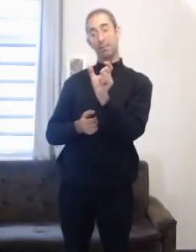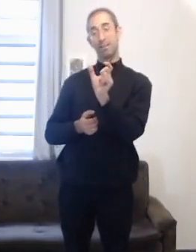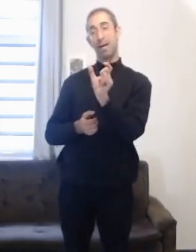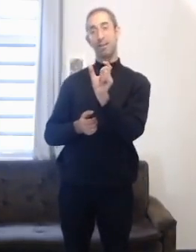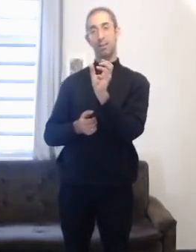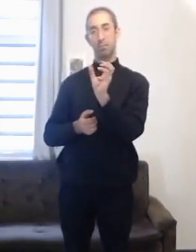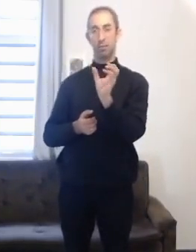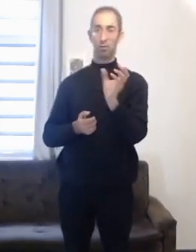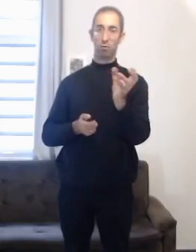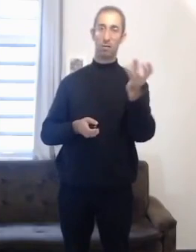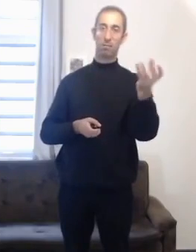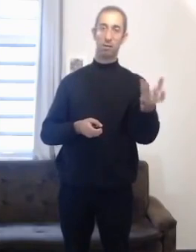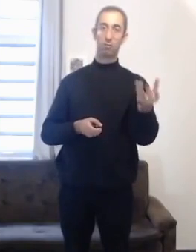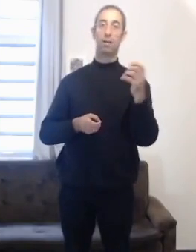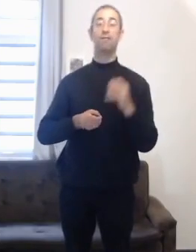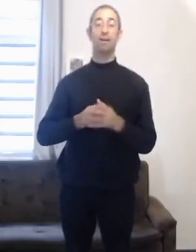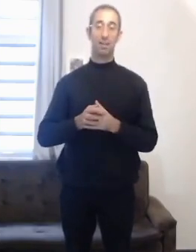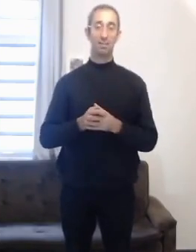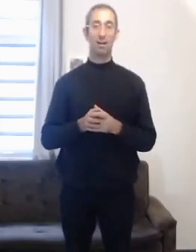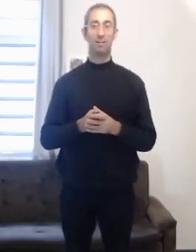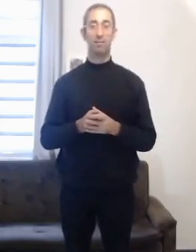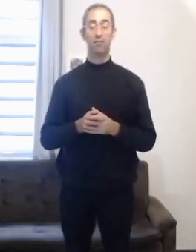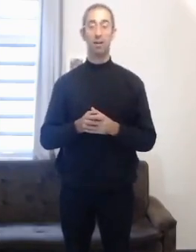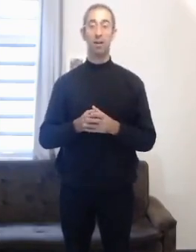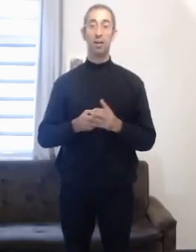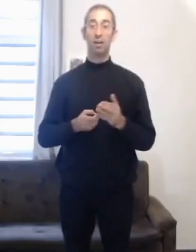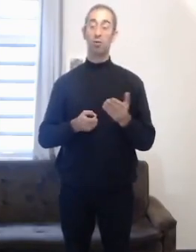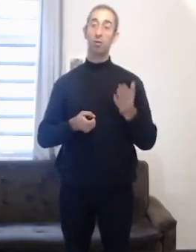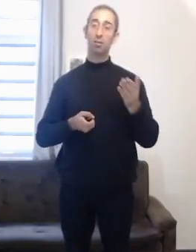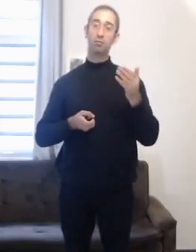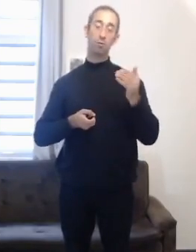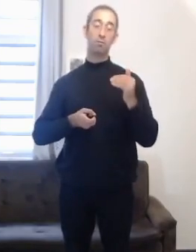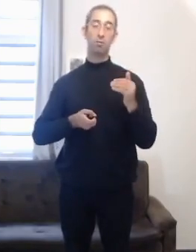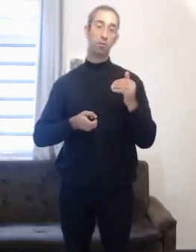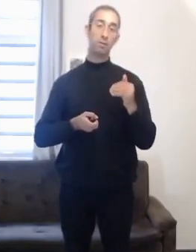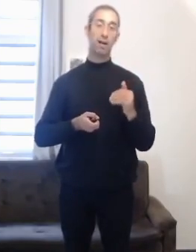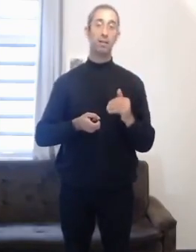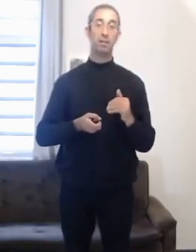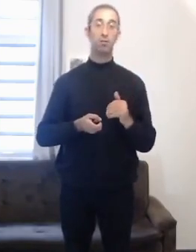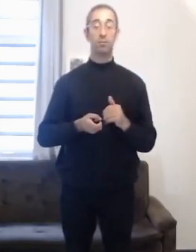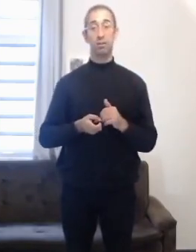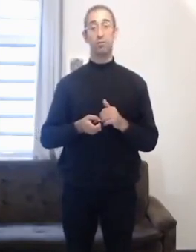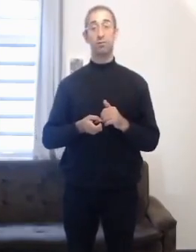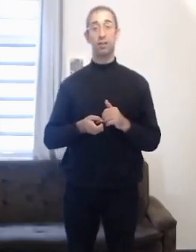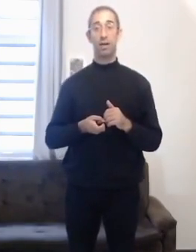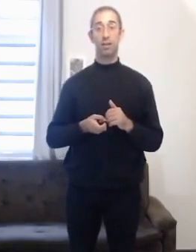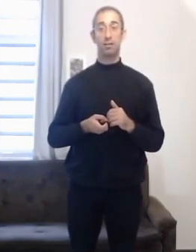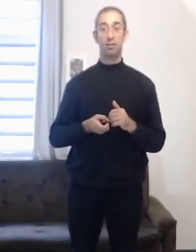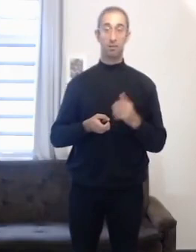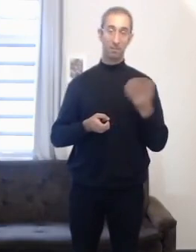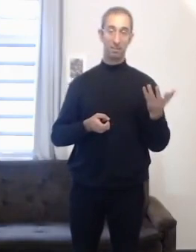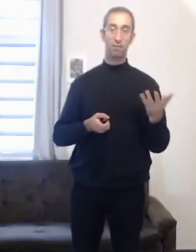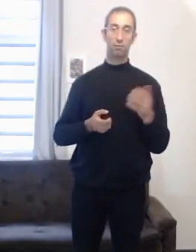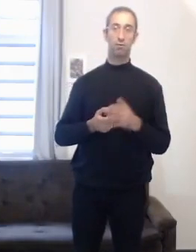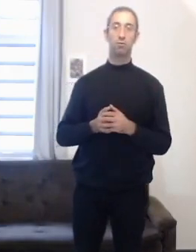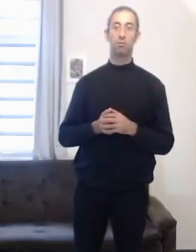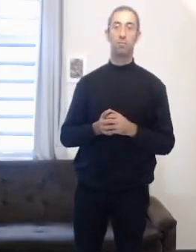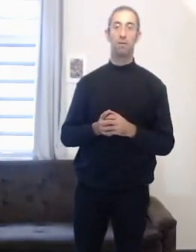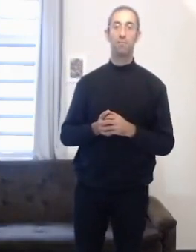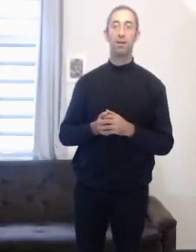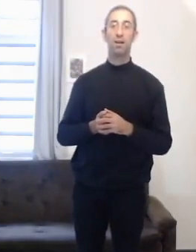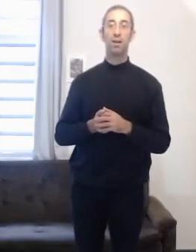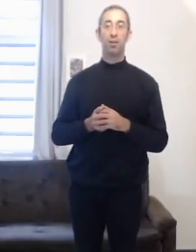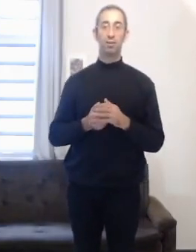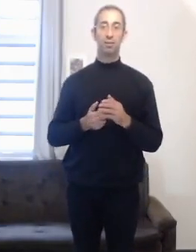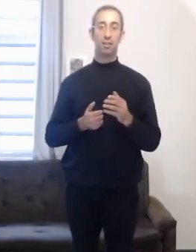está analisar, e depois tem um complemento do que vai analisar, né? E como que desdobraria em objetivos gerais, específicos,